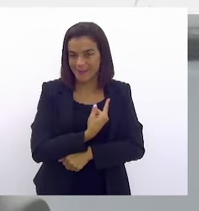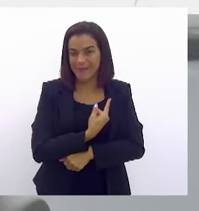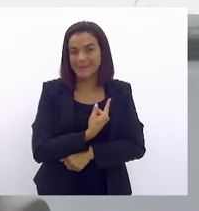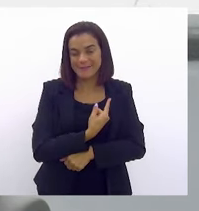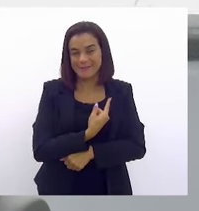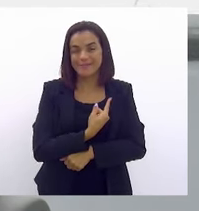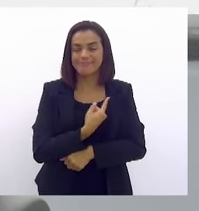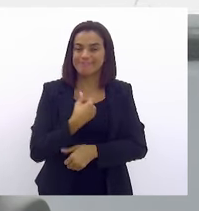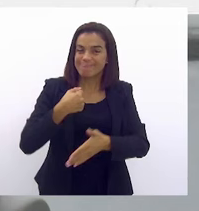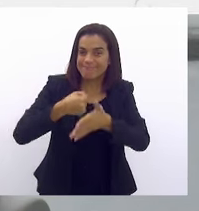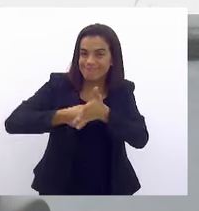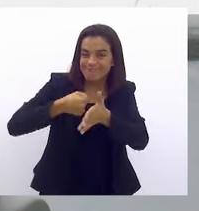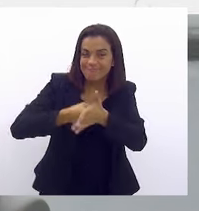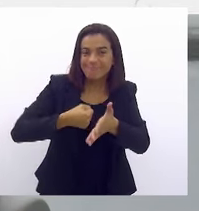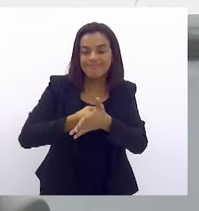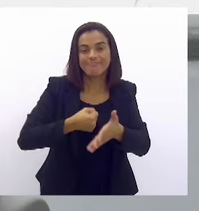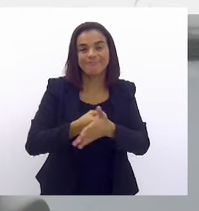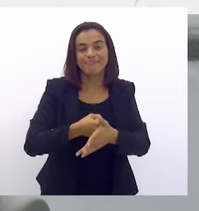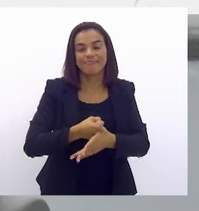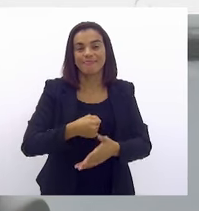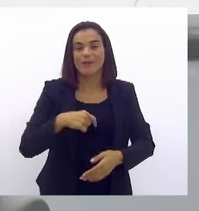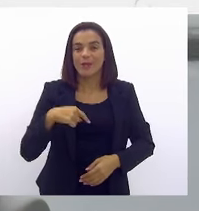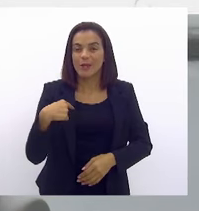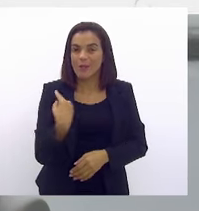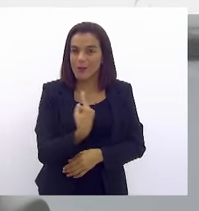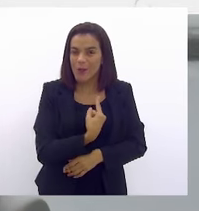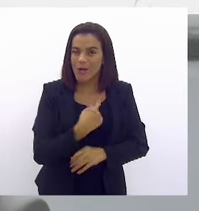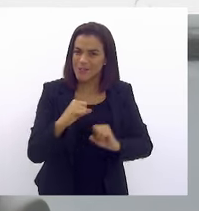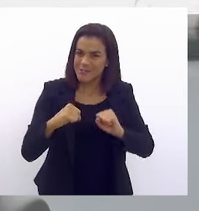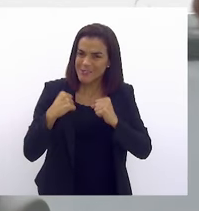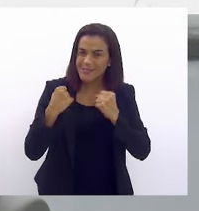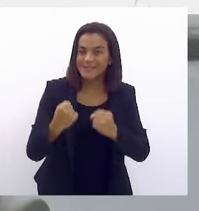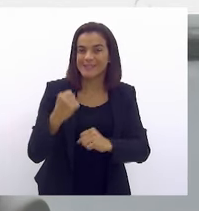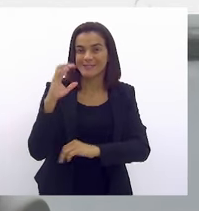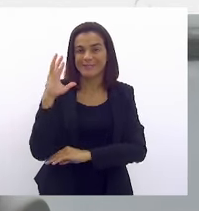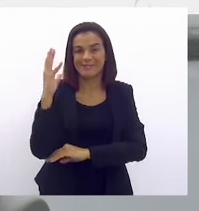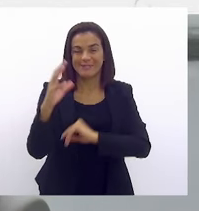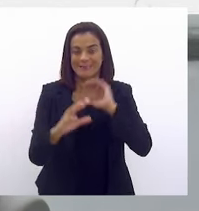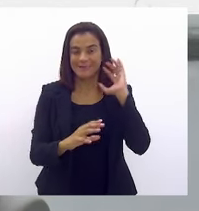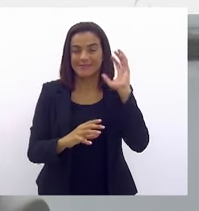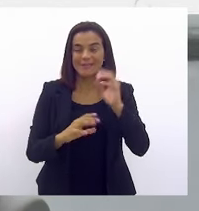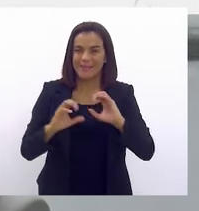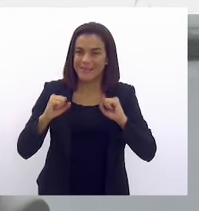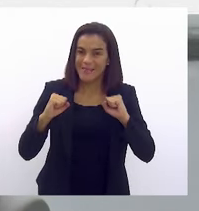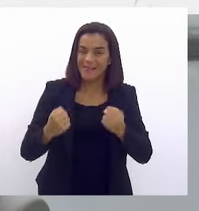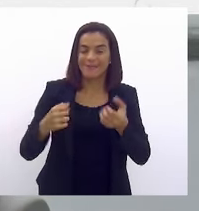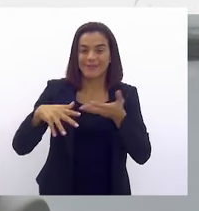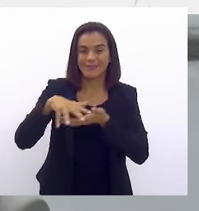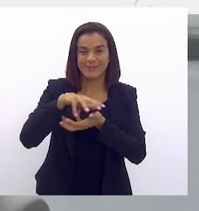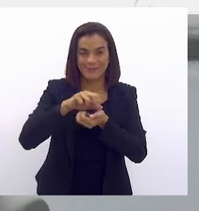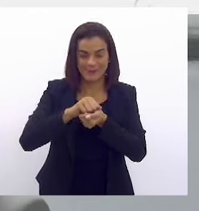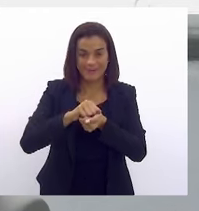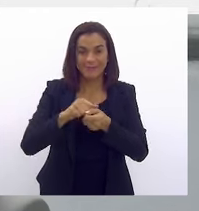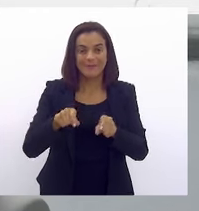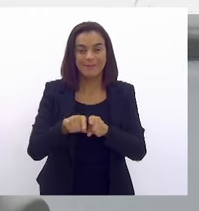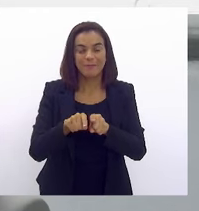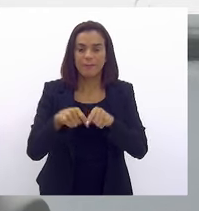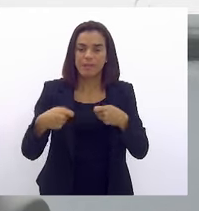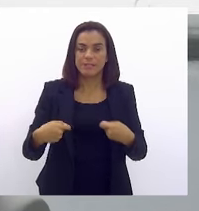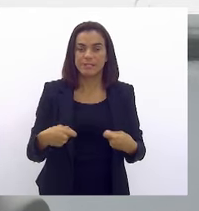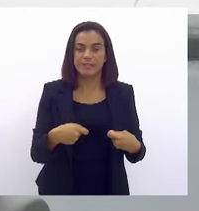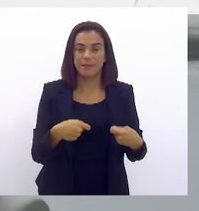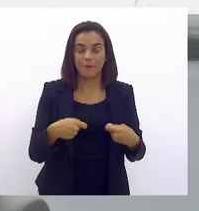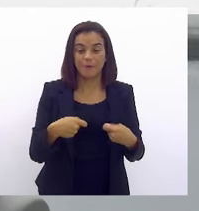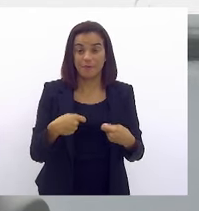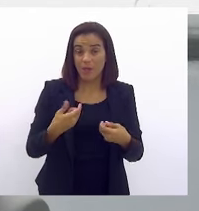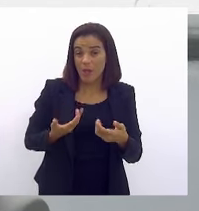nossa luta, e a gente defende o meio ambiente, defende a sustentabilidade, e nós precisamos fazer isso. Eu aprovei, só